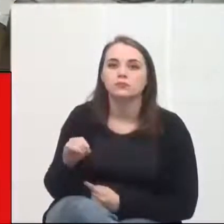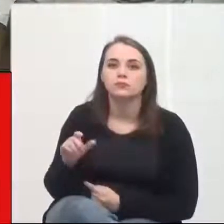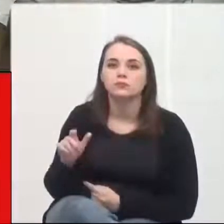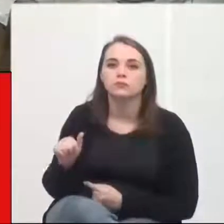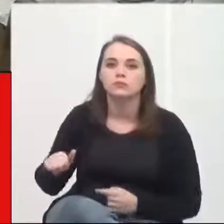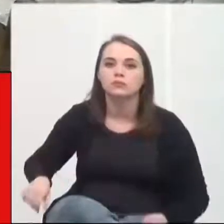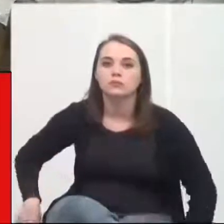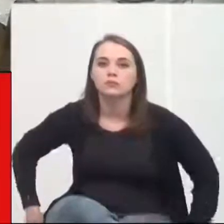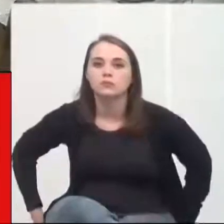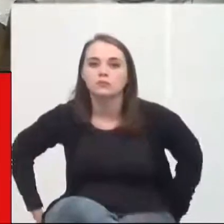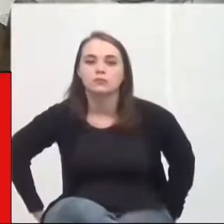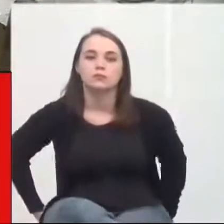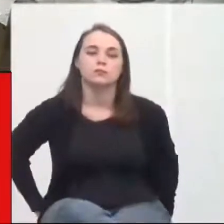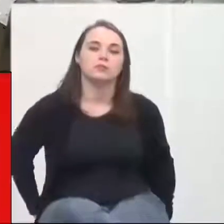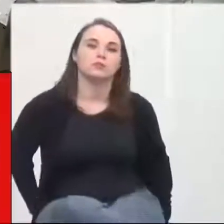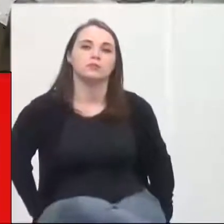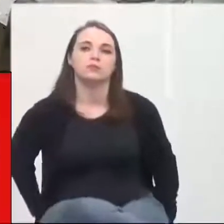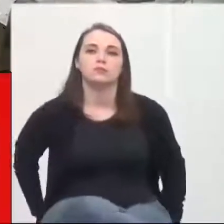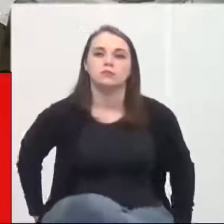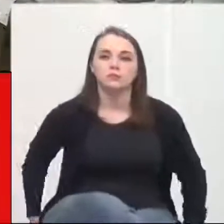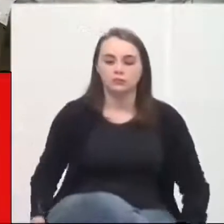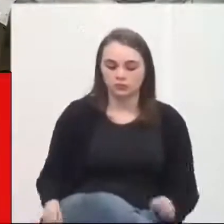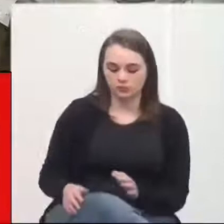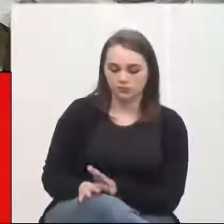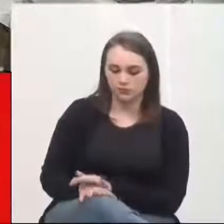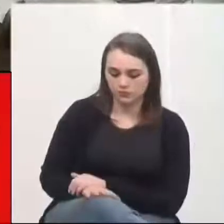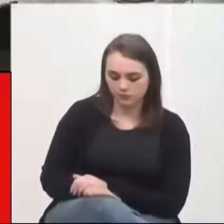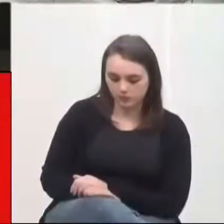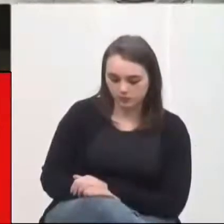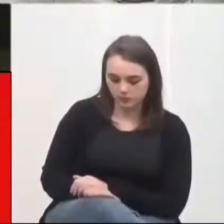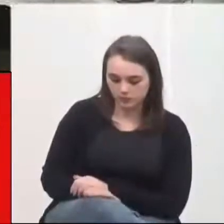Martins. Nicola.